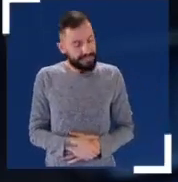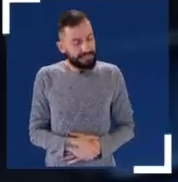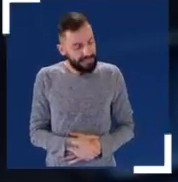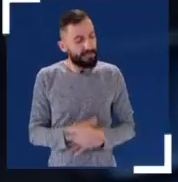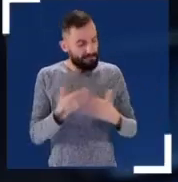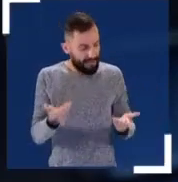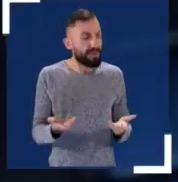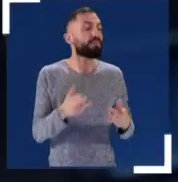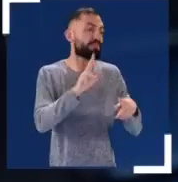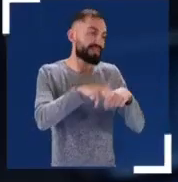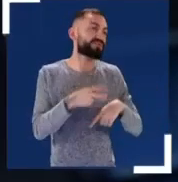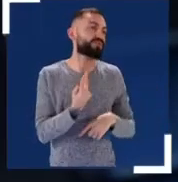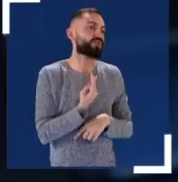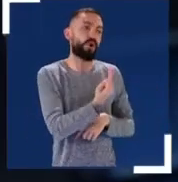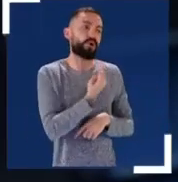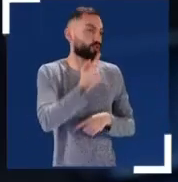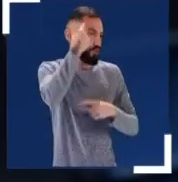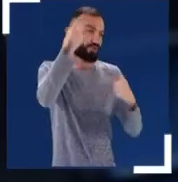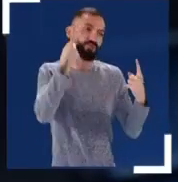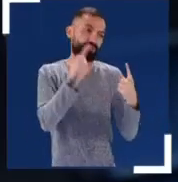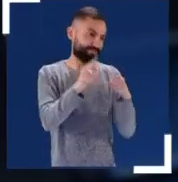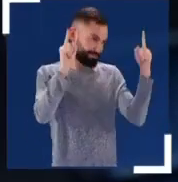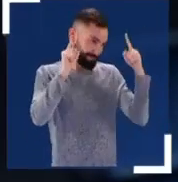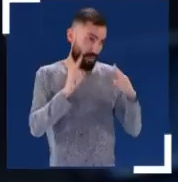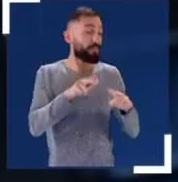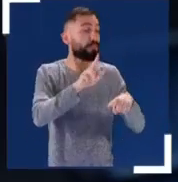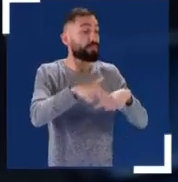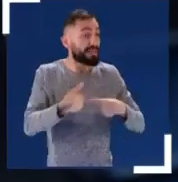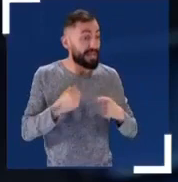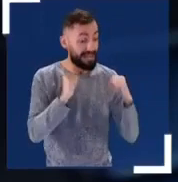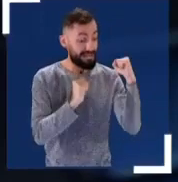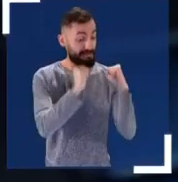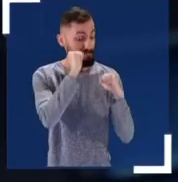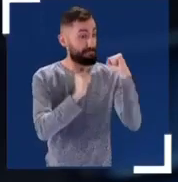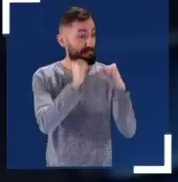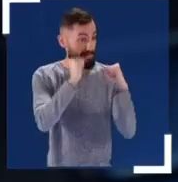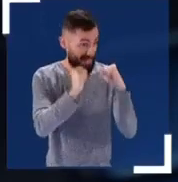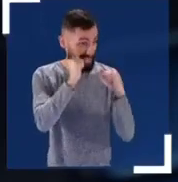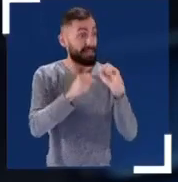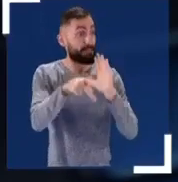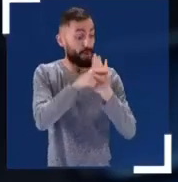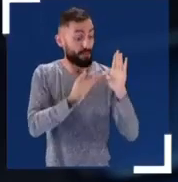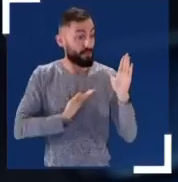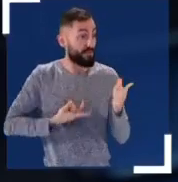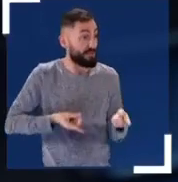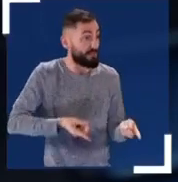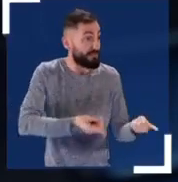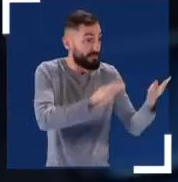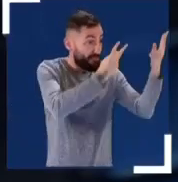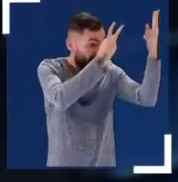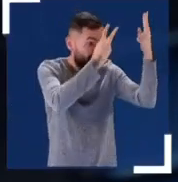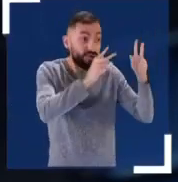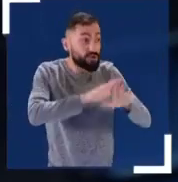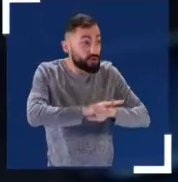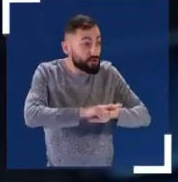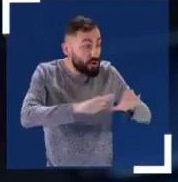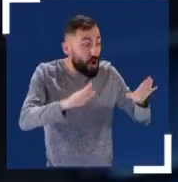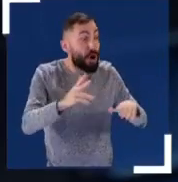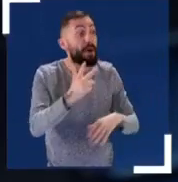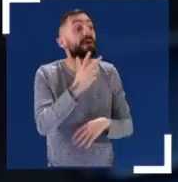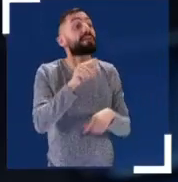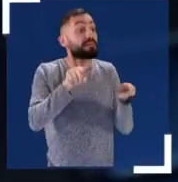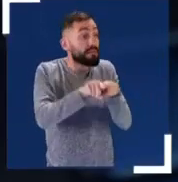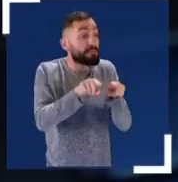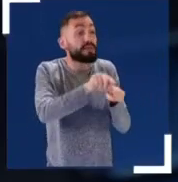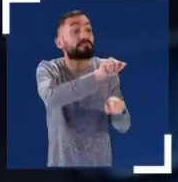que nós divergimos, não é? Porque a desestatização pura dá a sensação para todo mundo, e é o que o funcionário público tem